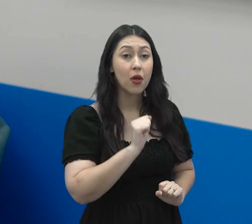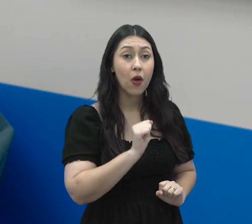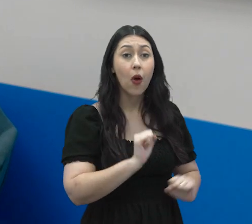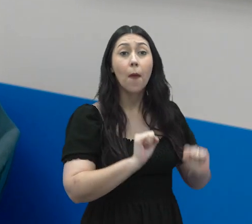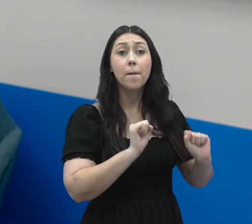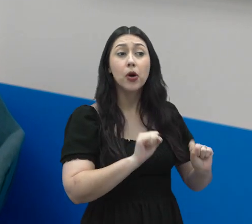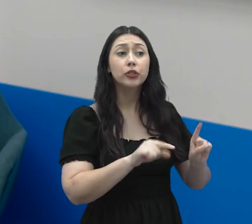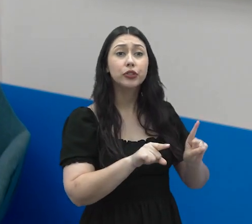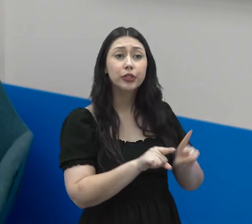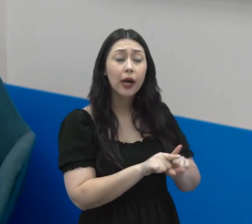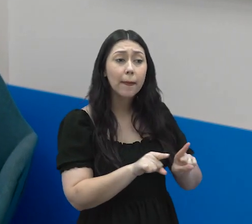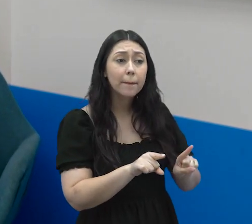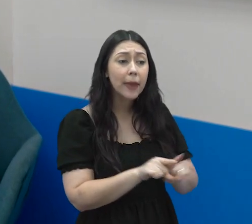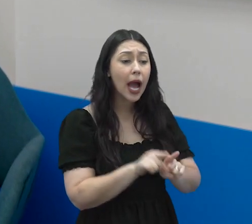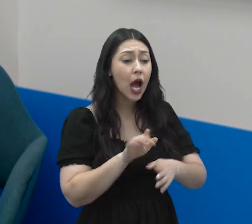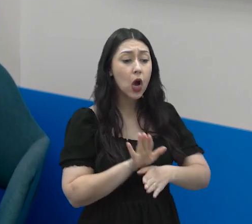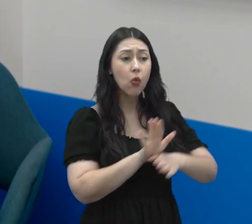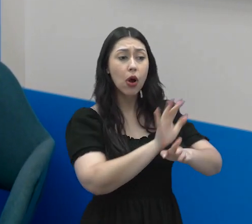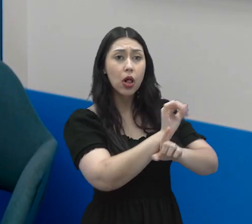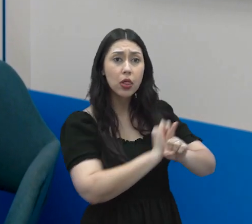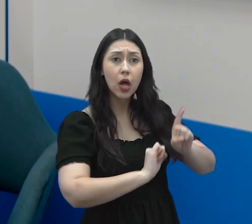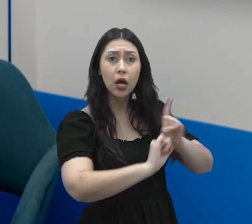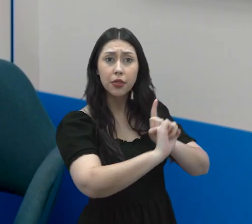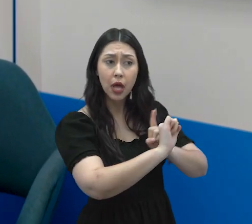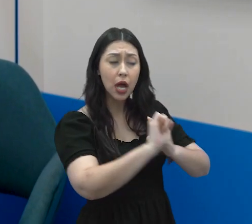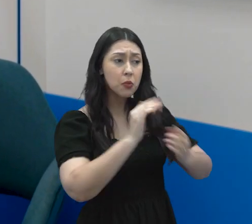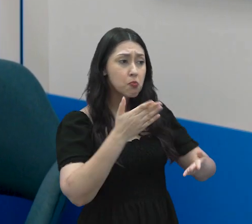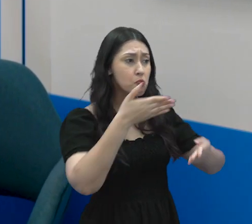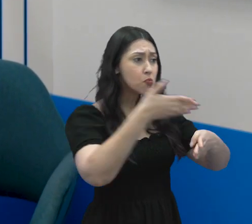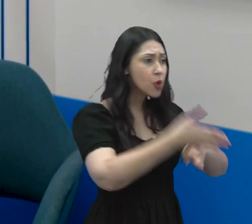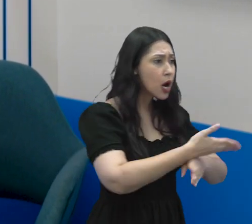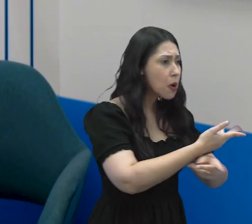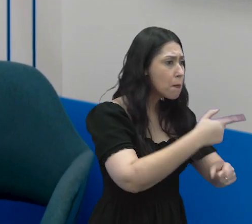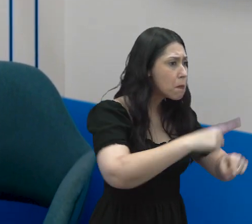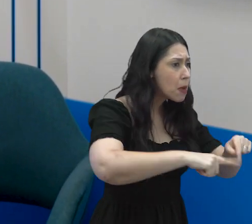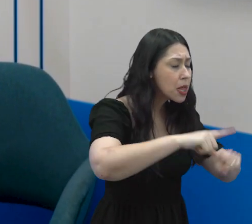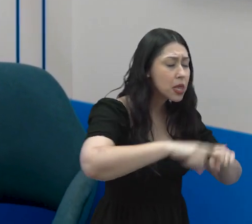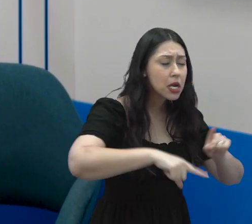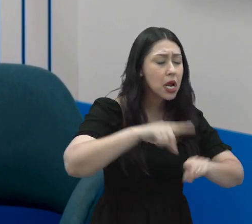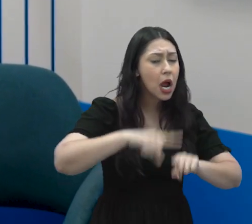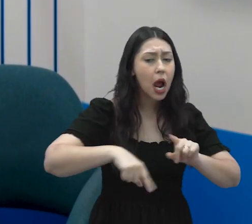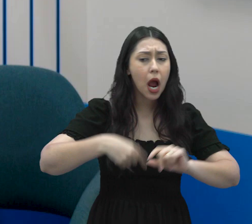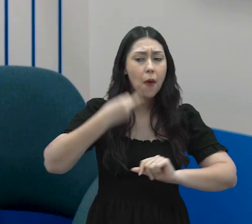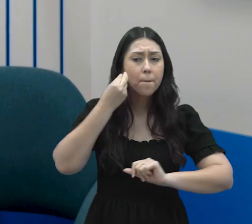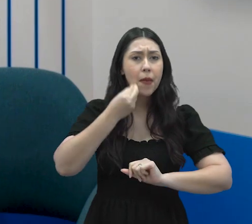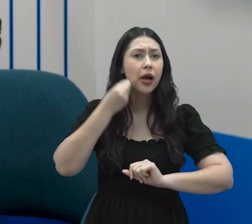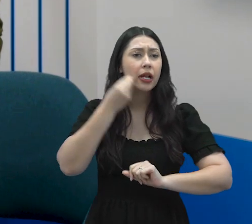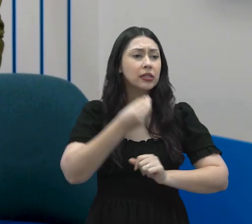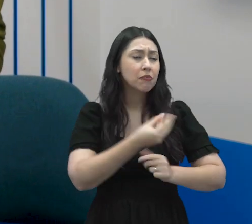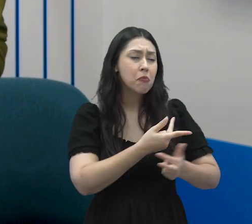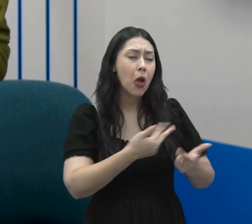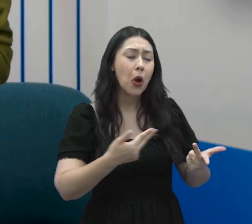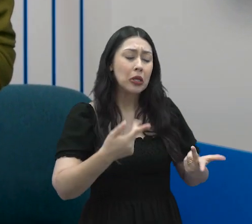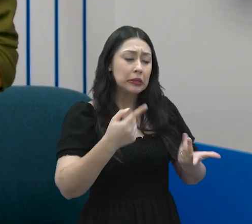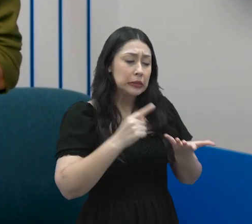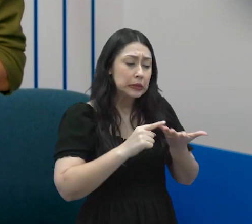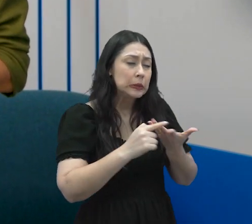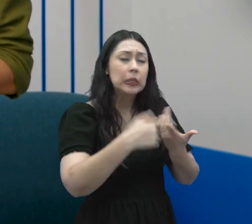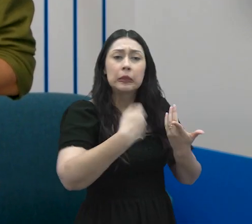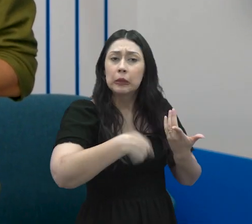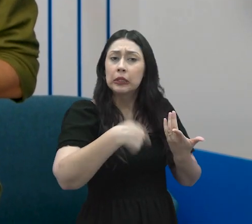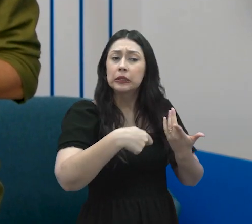como um processo social de acesso a bens, serviços, experiências e desejos para a satisfação